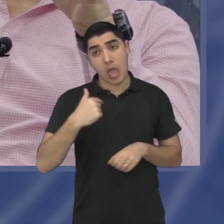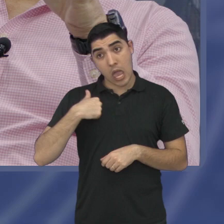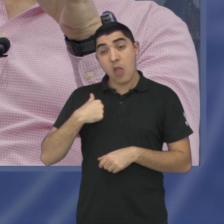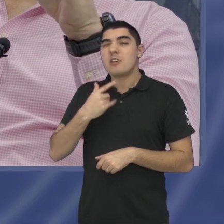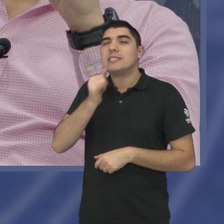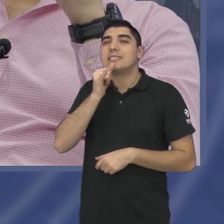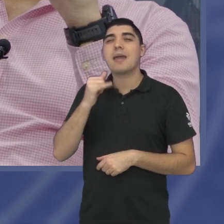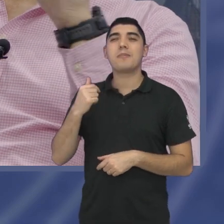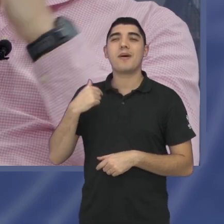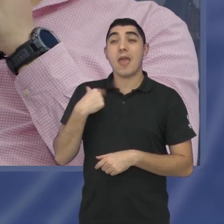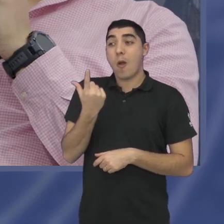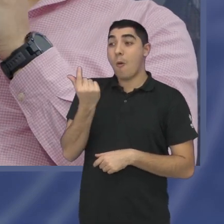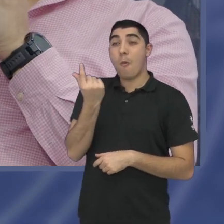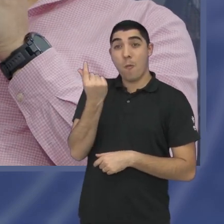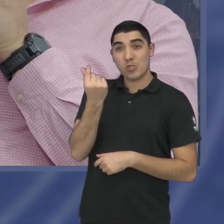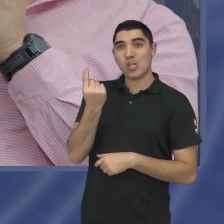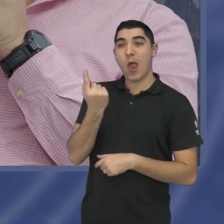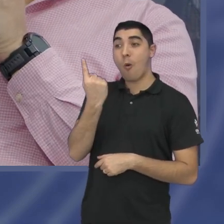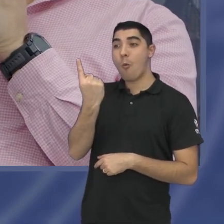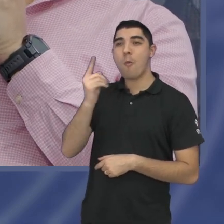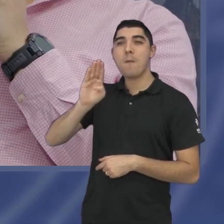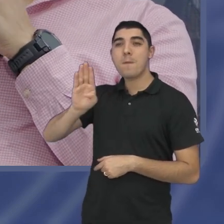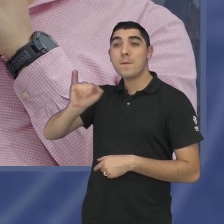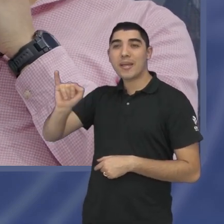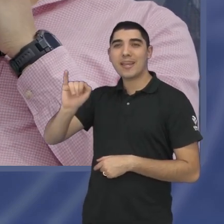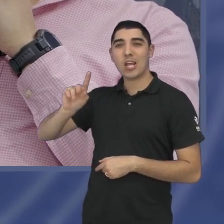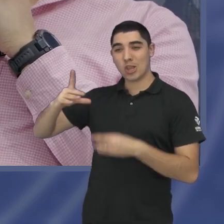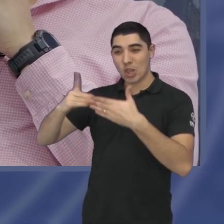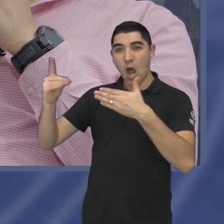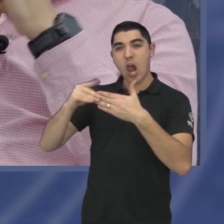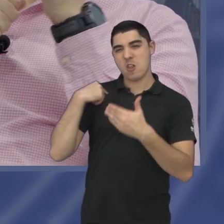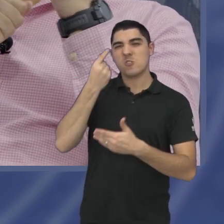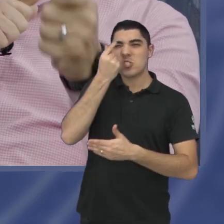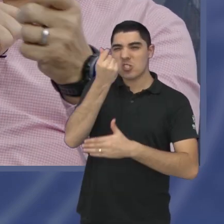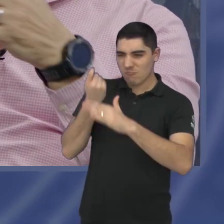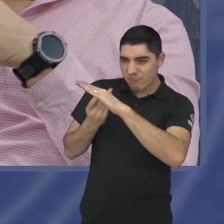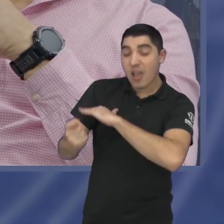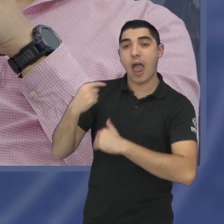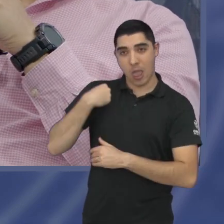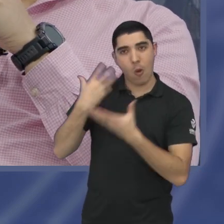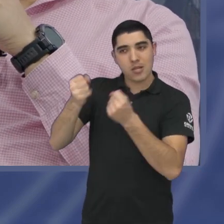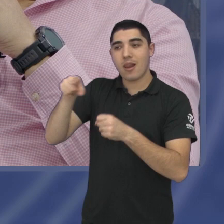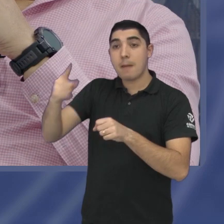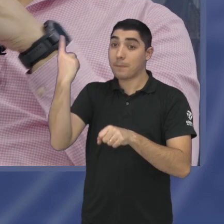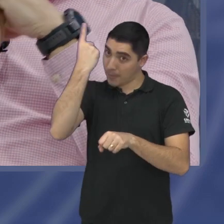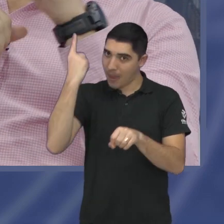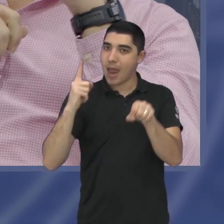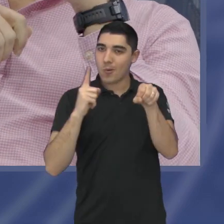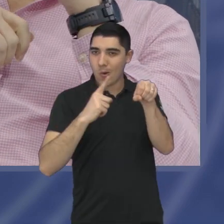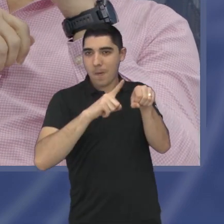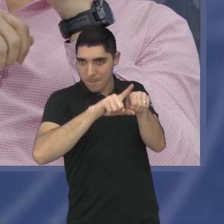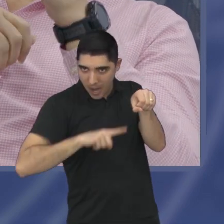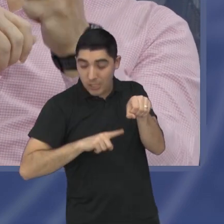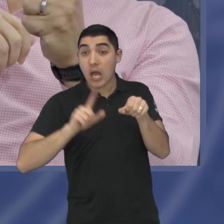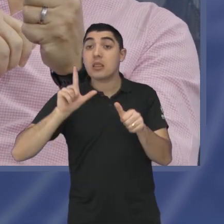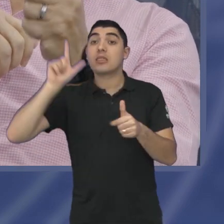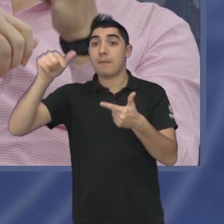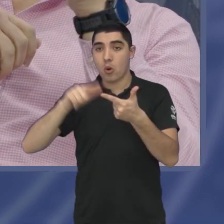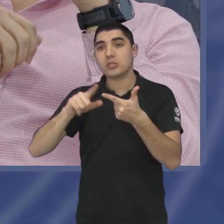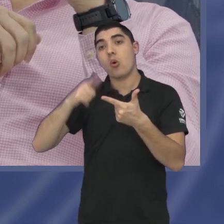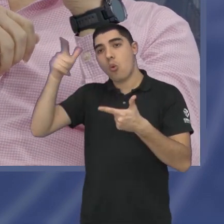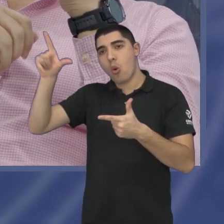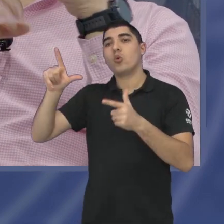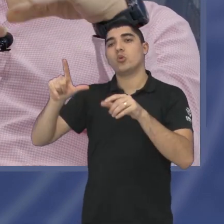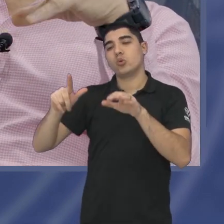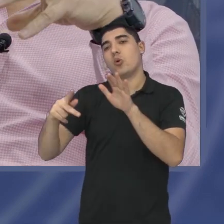se eu fosse apostar, eu apostaria. Se eu tivesse $1 bilhão para fazer uma missão, eu apostaria numa missão para Marte. Depois uma missão para a Europa, para